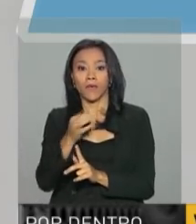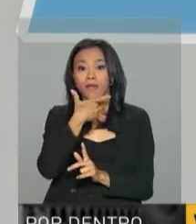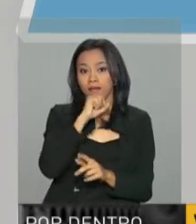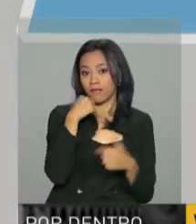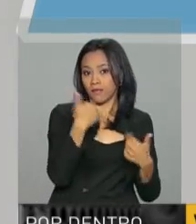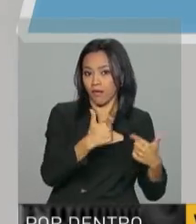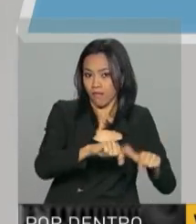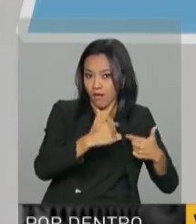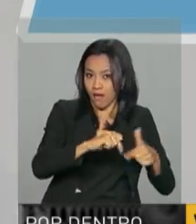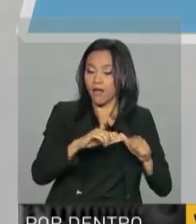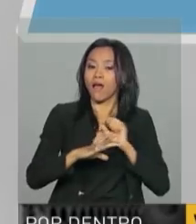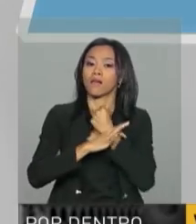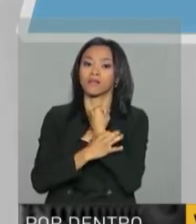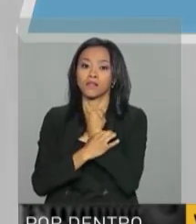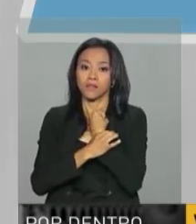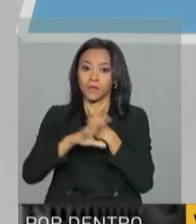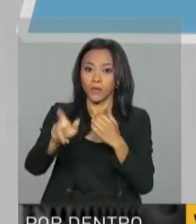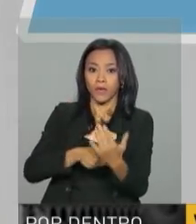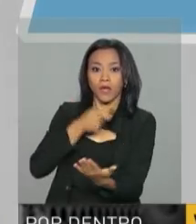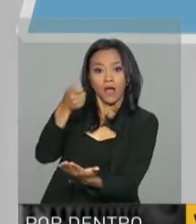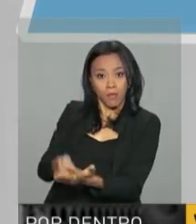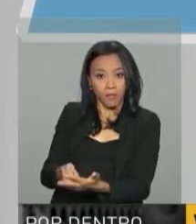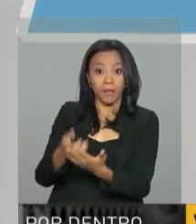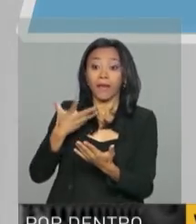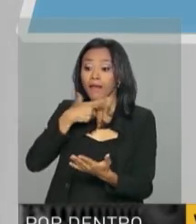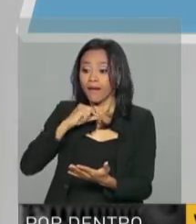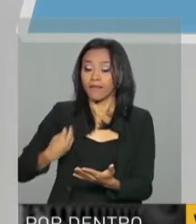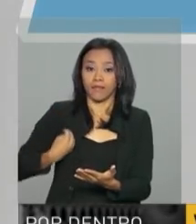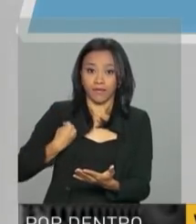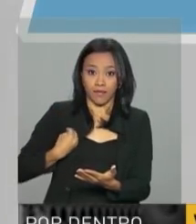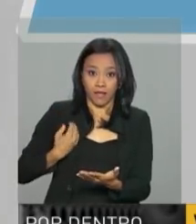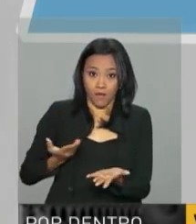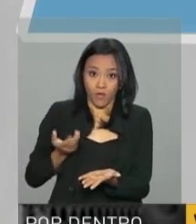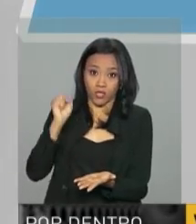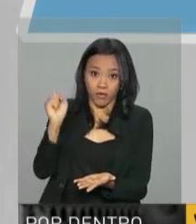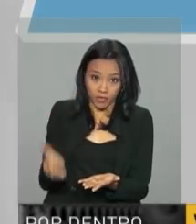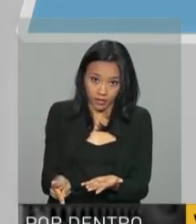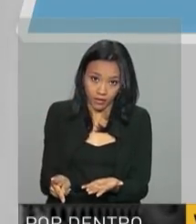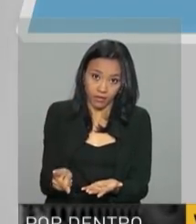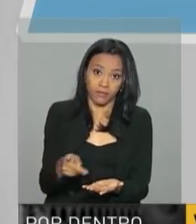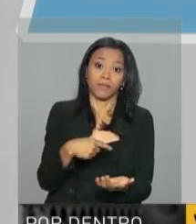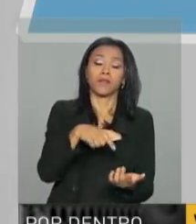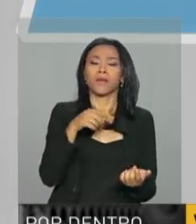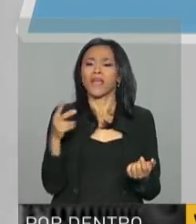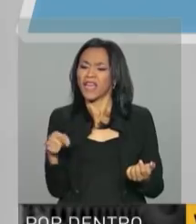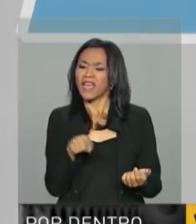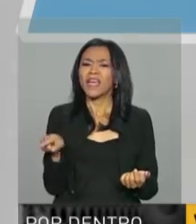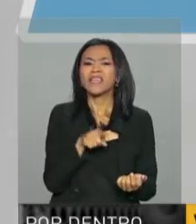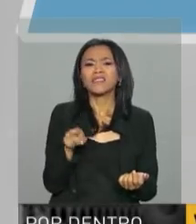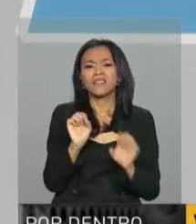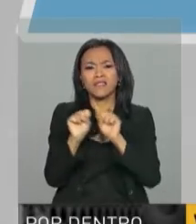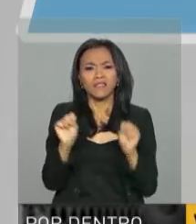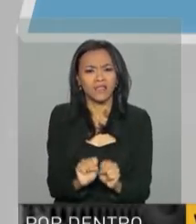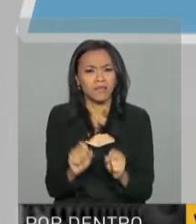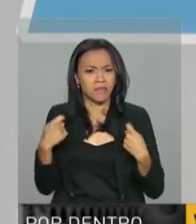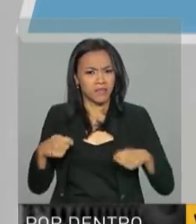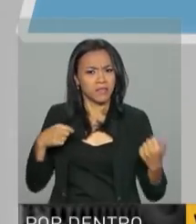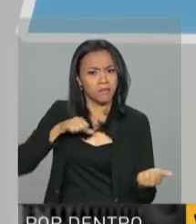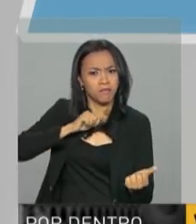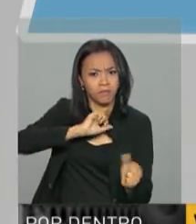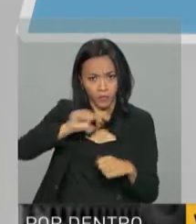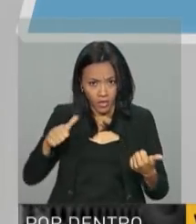pagamento dos benefícios aos atuais aposentados. Então, pergunto ao senhor, esse sistema precisa mudar? Existem